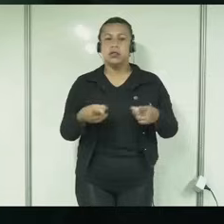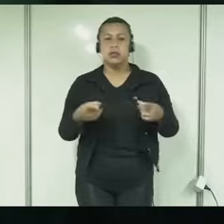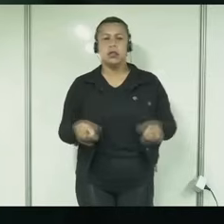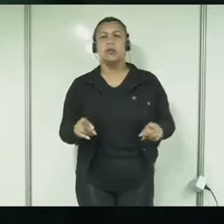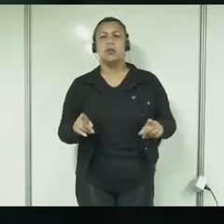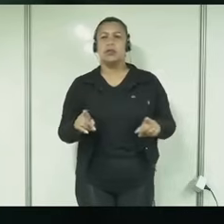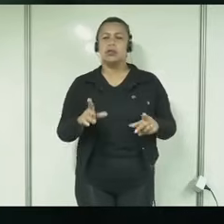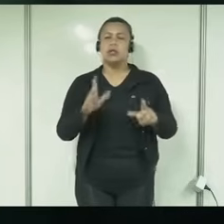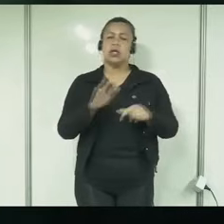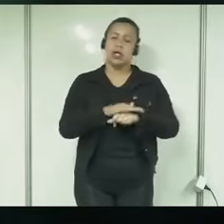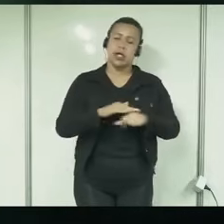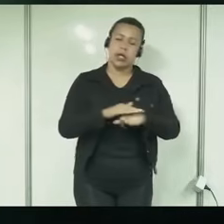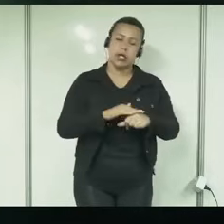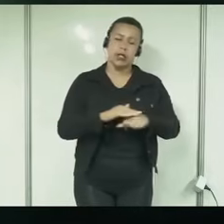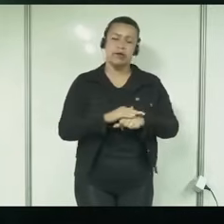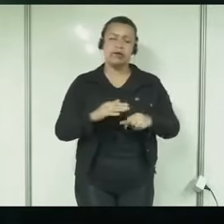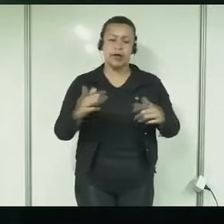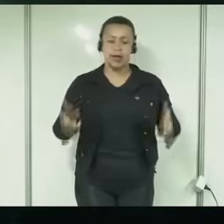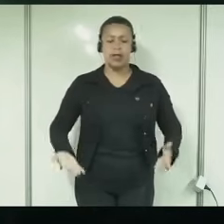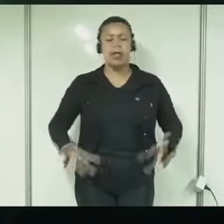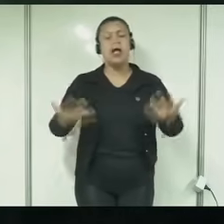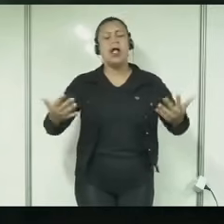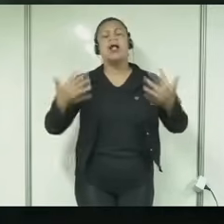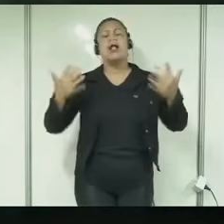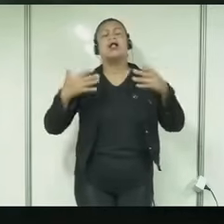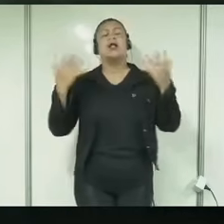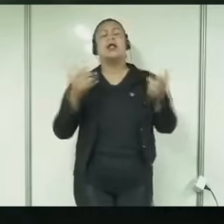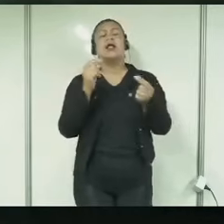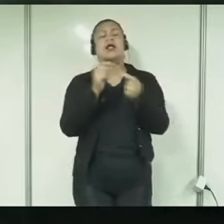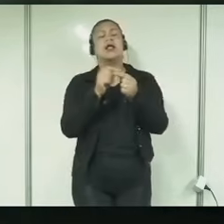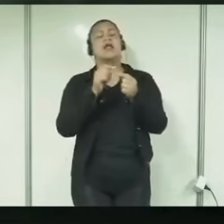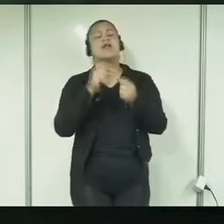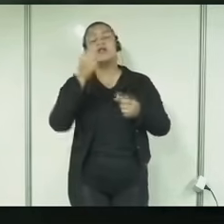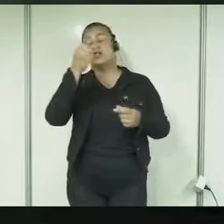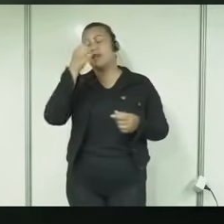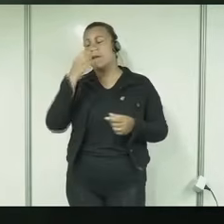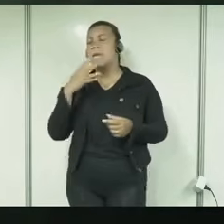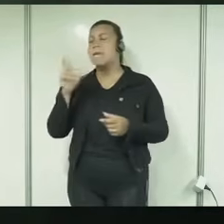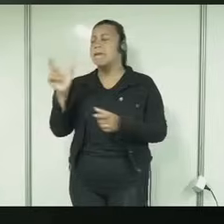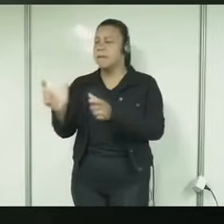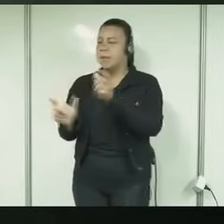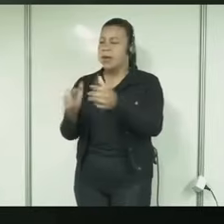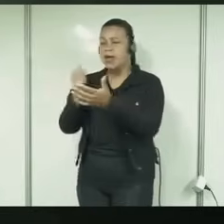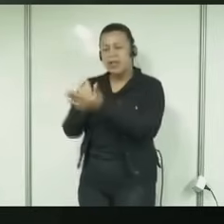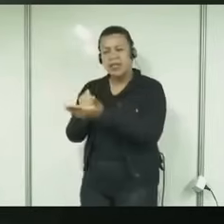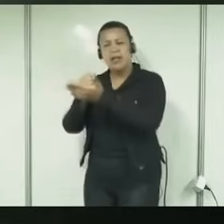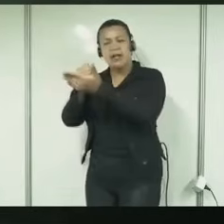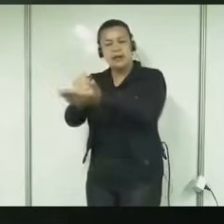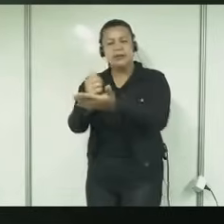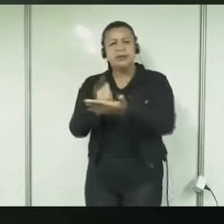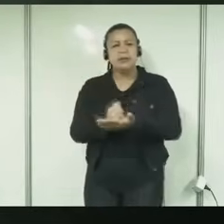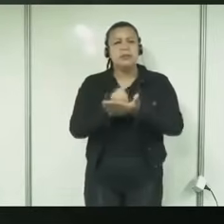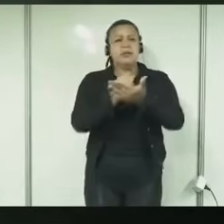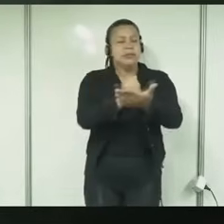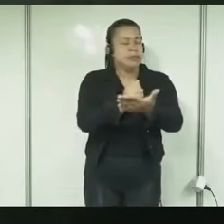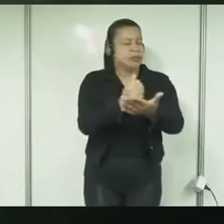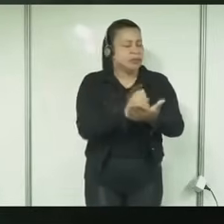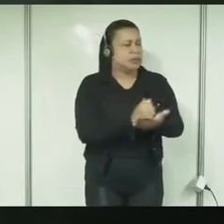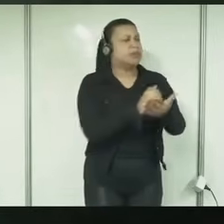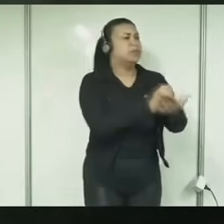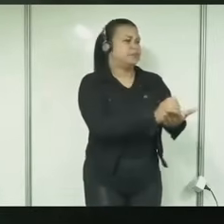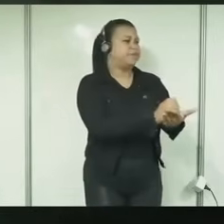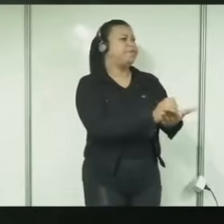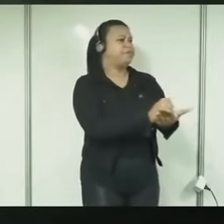de servir, de fazer o bem. Quanto mais o bem fazemos para os outros, mais ele retorna para nós. Isso é física